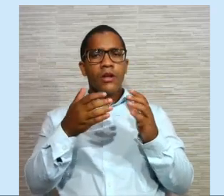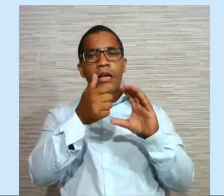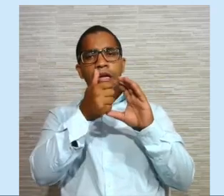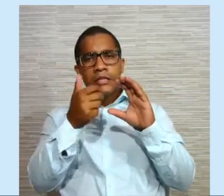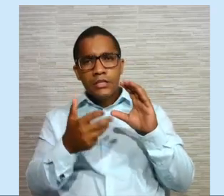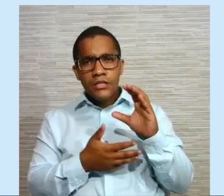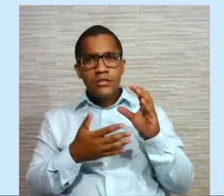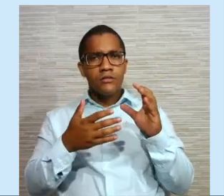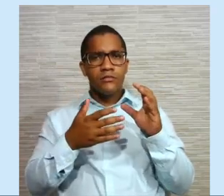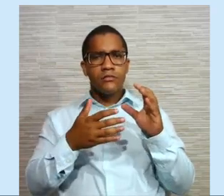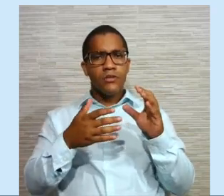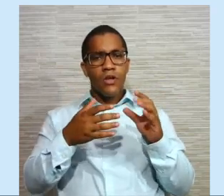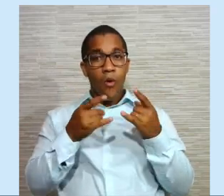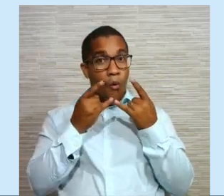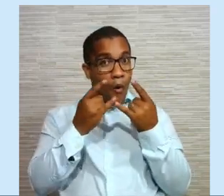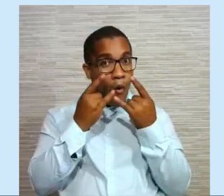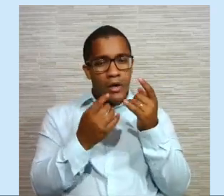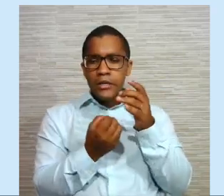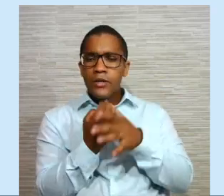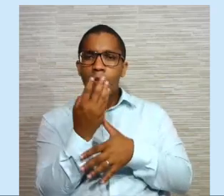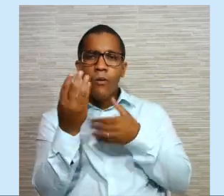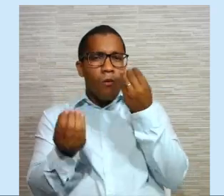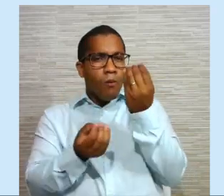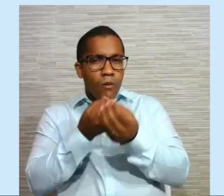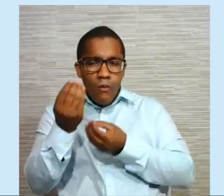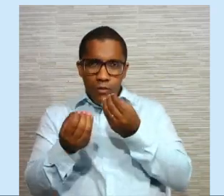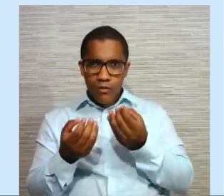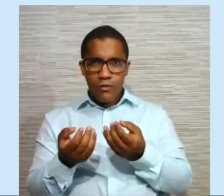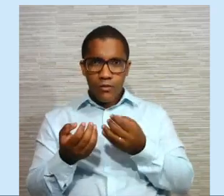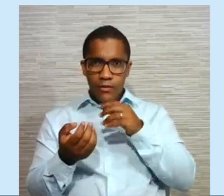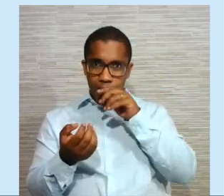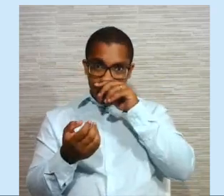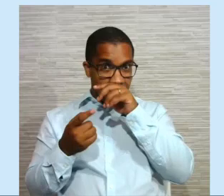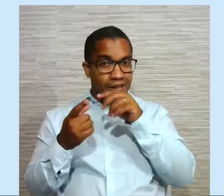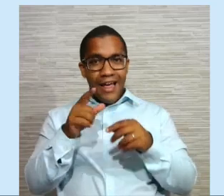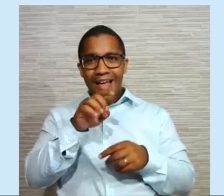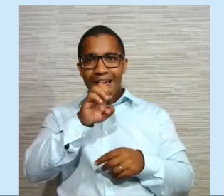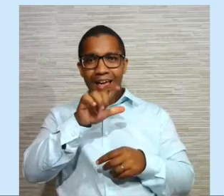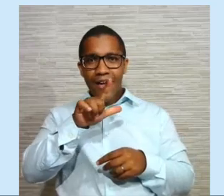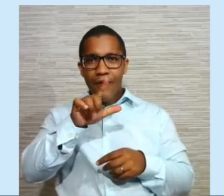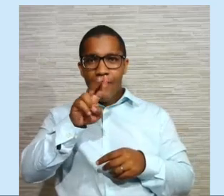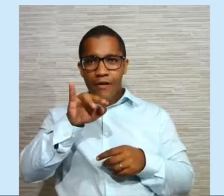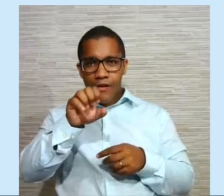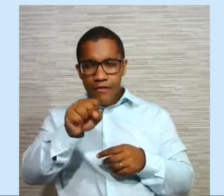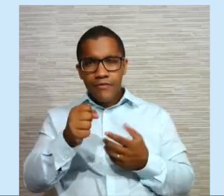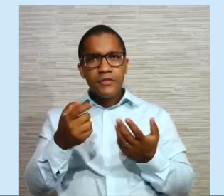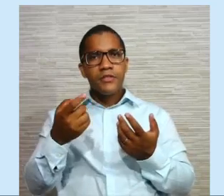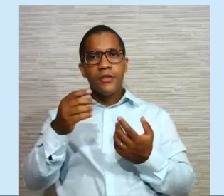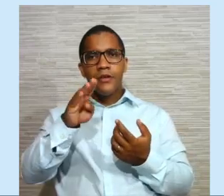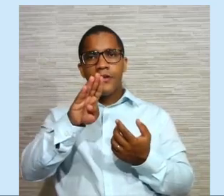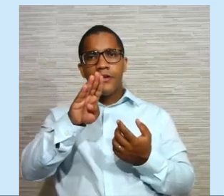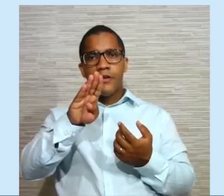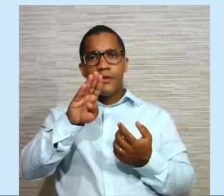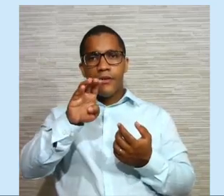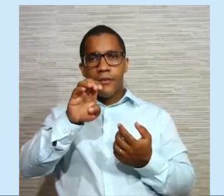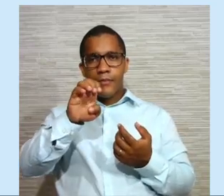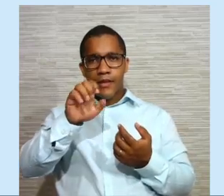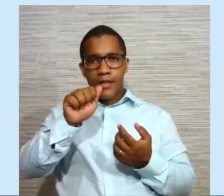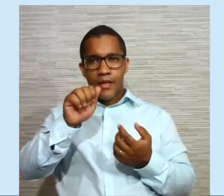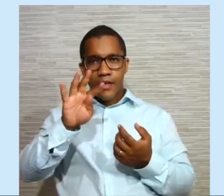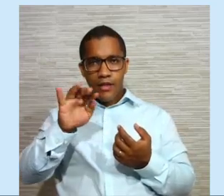pouquinho dos elementos da música, o rock, né? Como ele surgiu com Elvis Presley, com os Beatles,